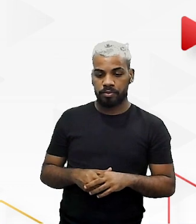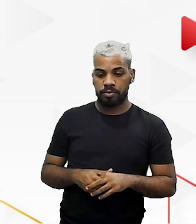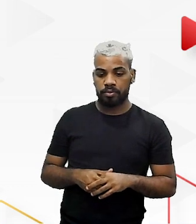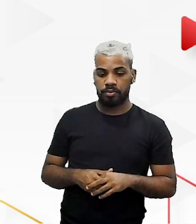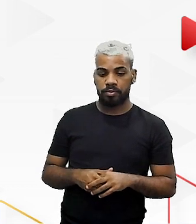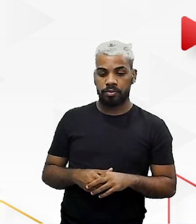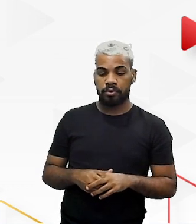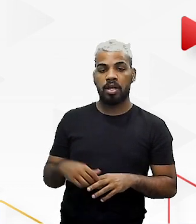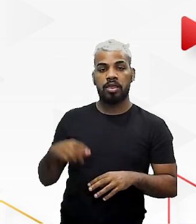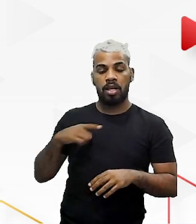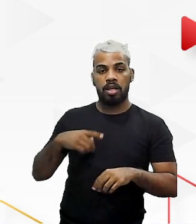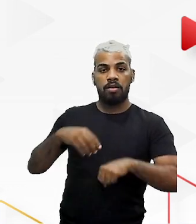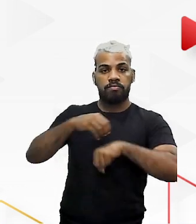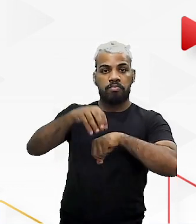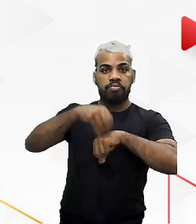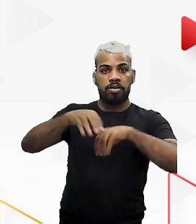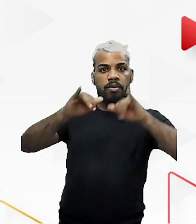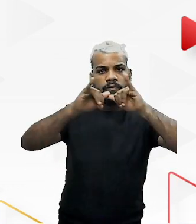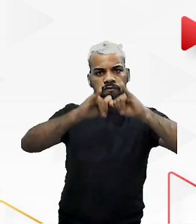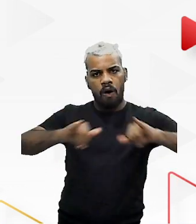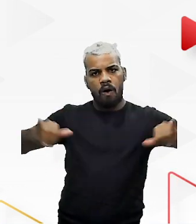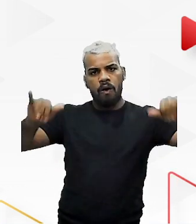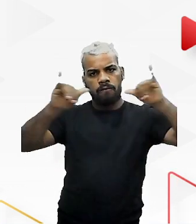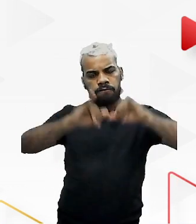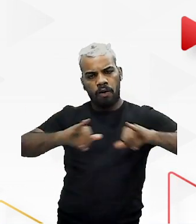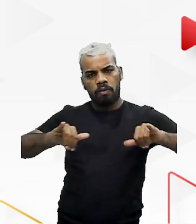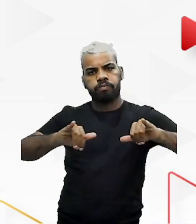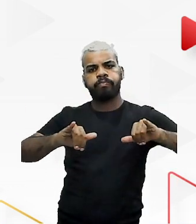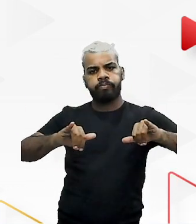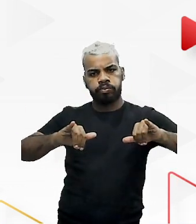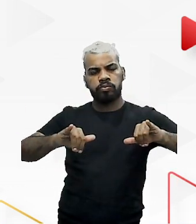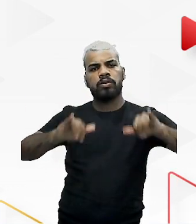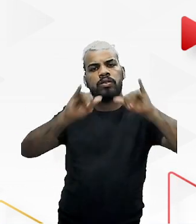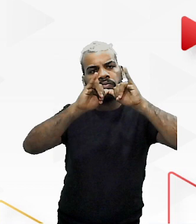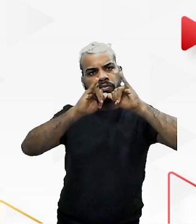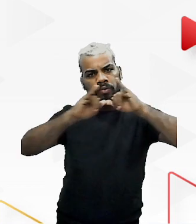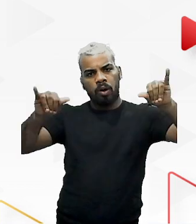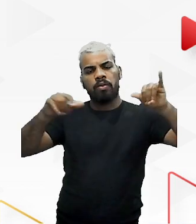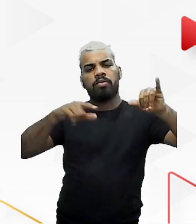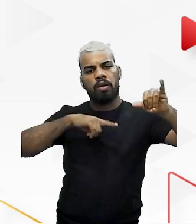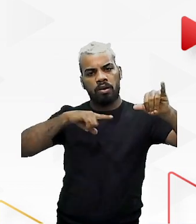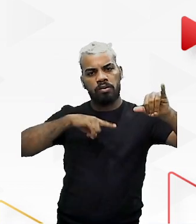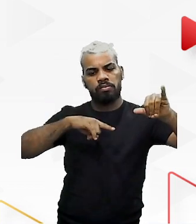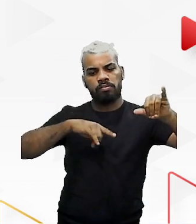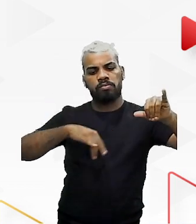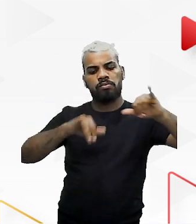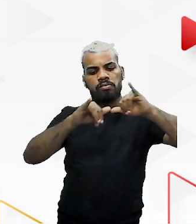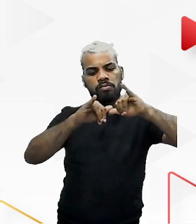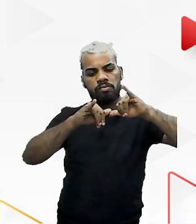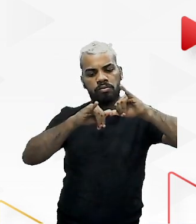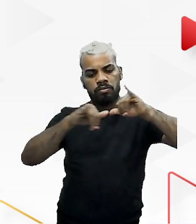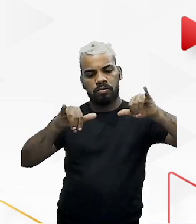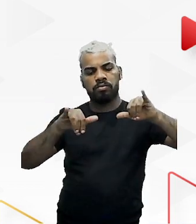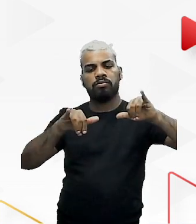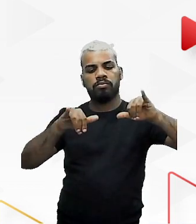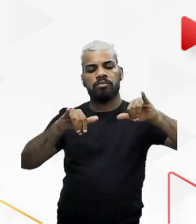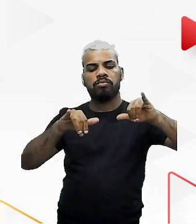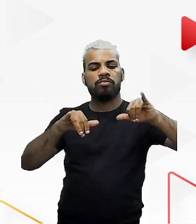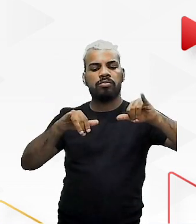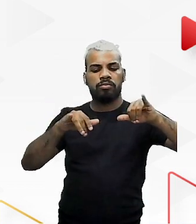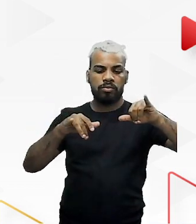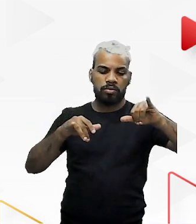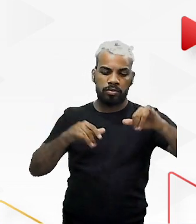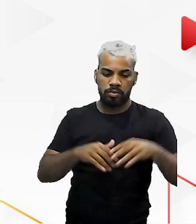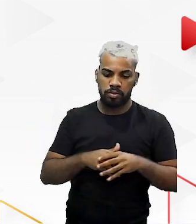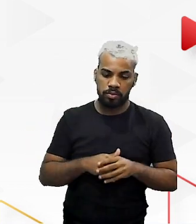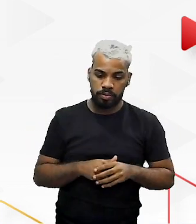né, várias outras notícias ali. Lógico, a primeira ganha destaque, mas vai puxando o link para outras, né, os